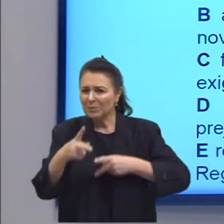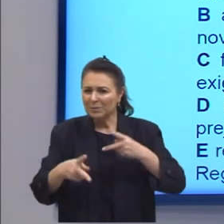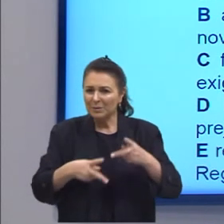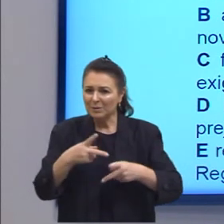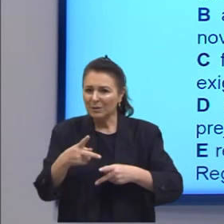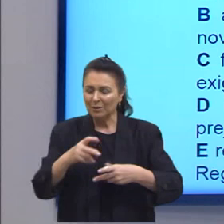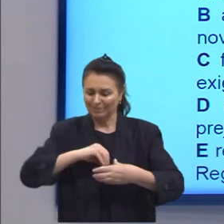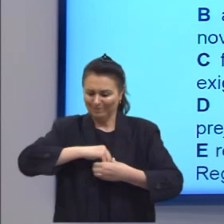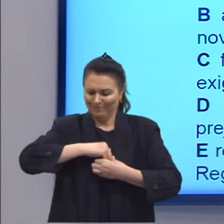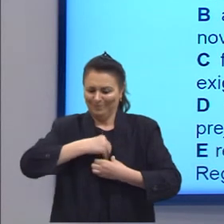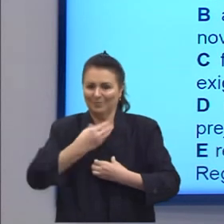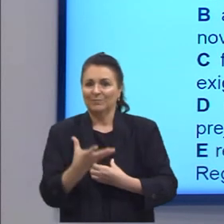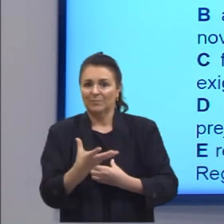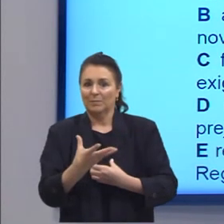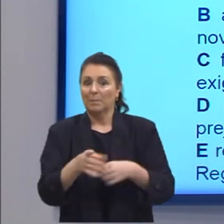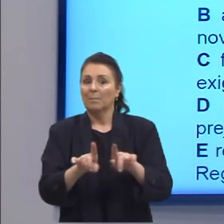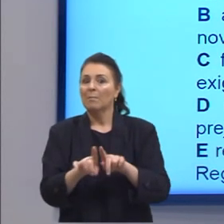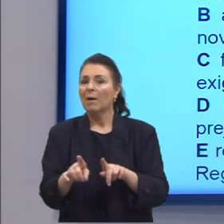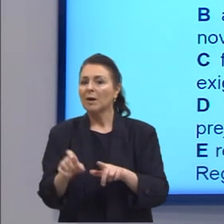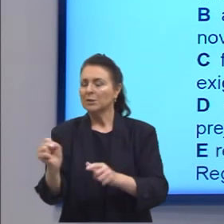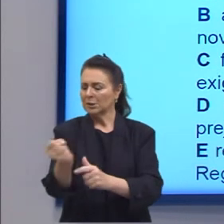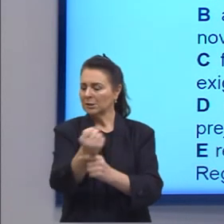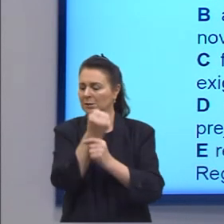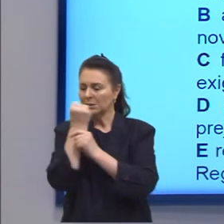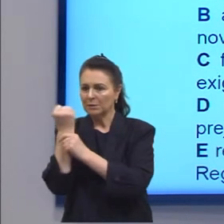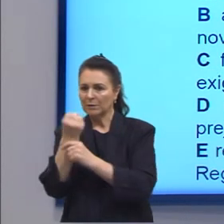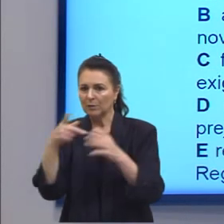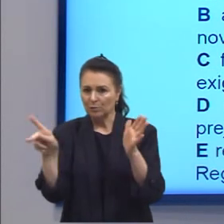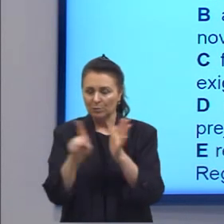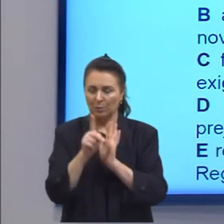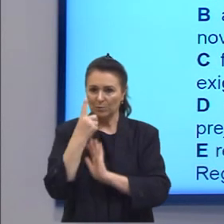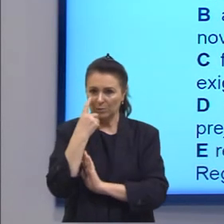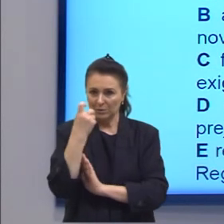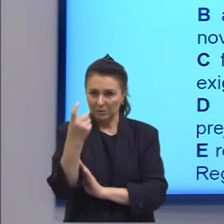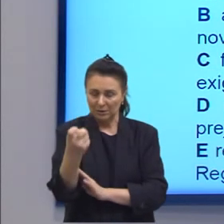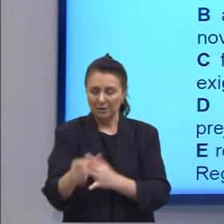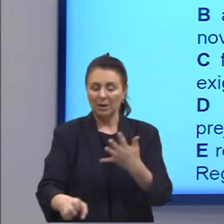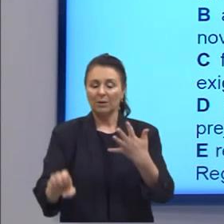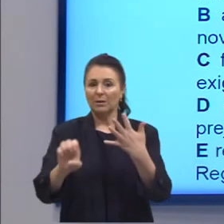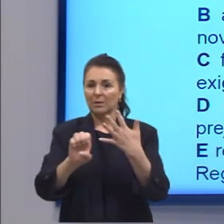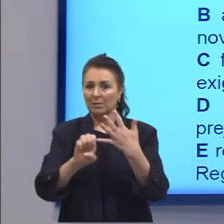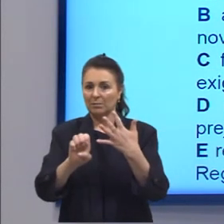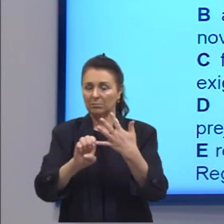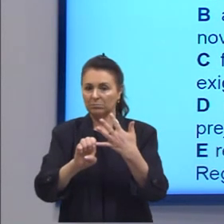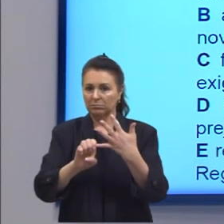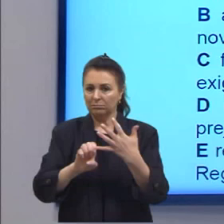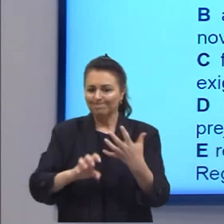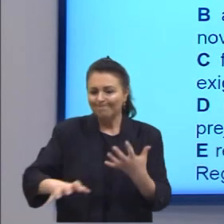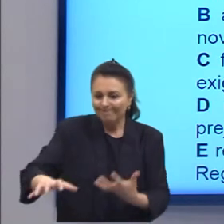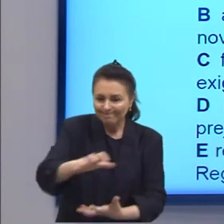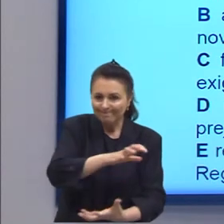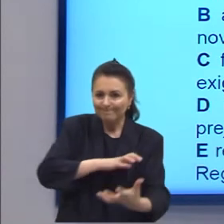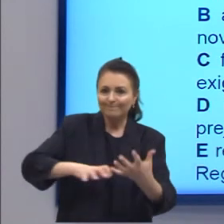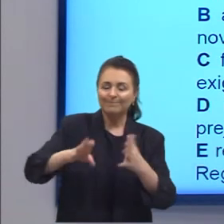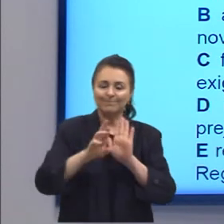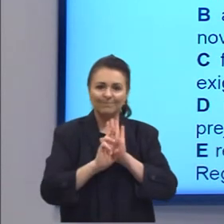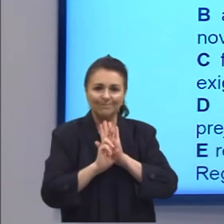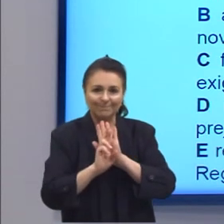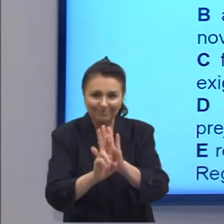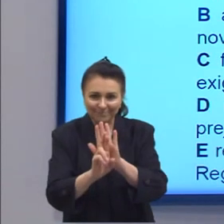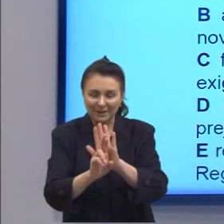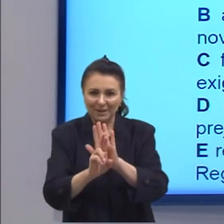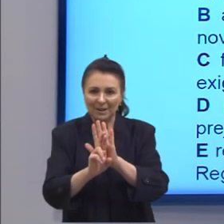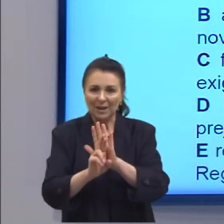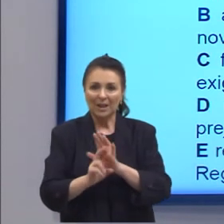defender os seus próprios interesses parece essa e opção é rebelar-se contra as representações